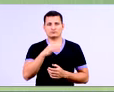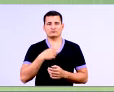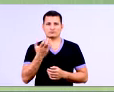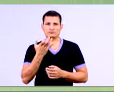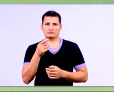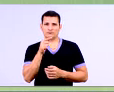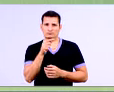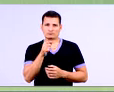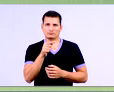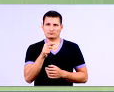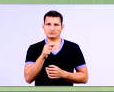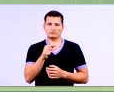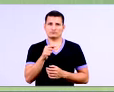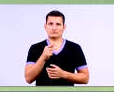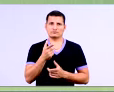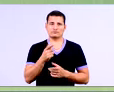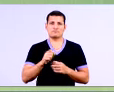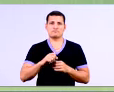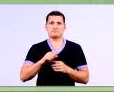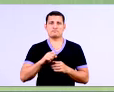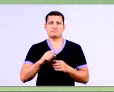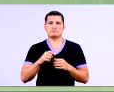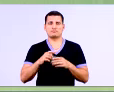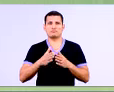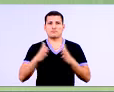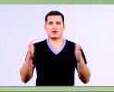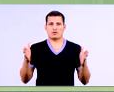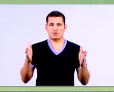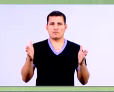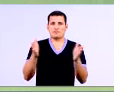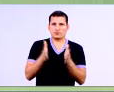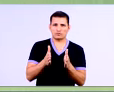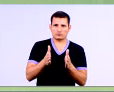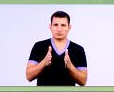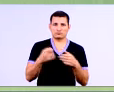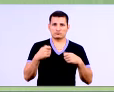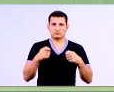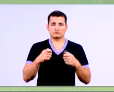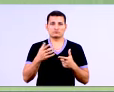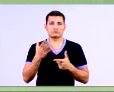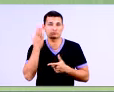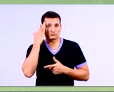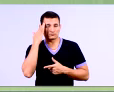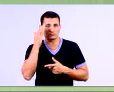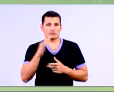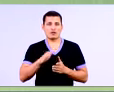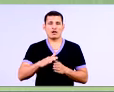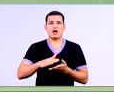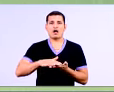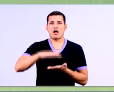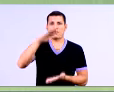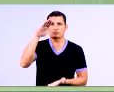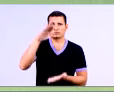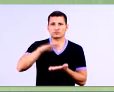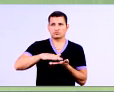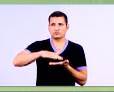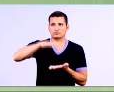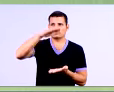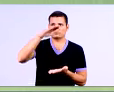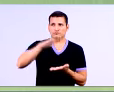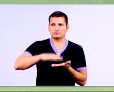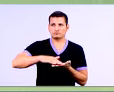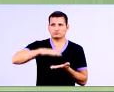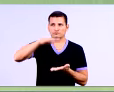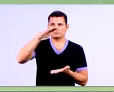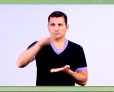quero que a minha fonte seja maior ou menor, eu preciso definir a altura Observem que a altura, ela é um